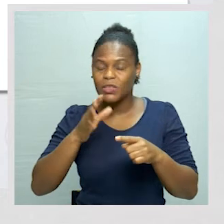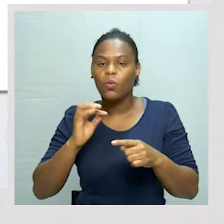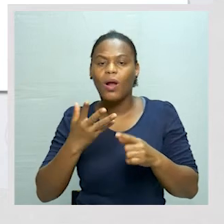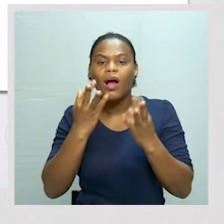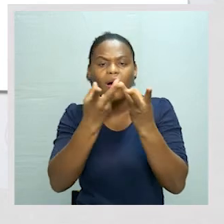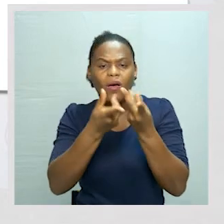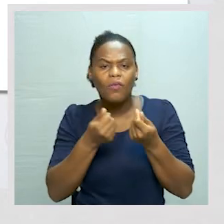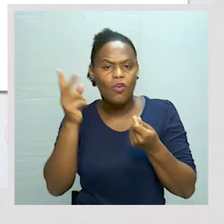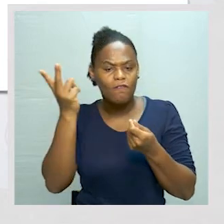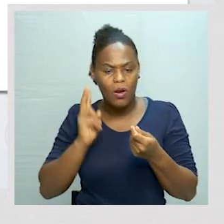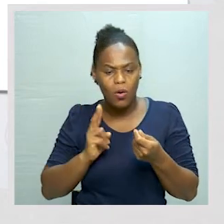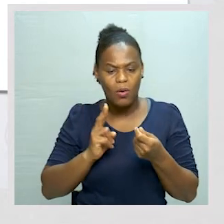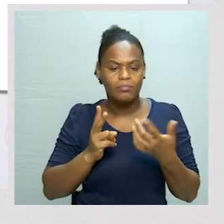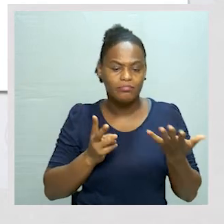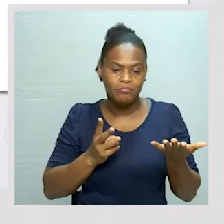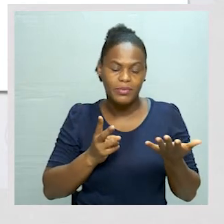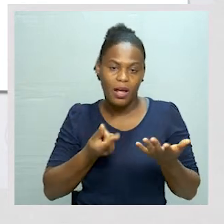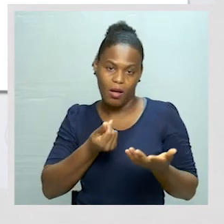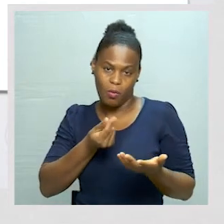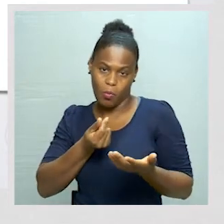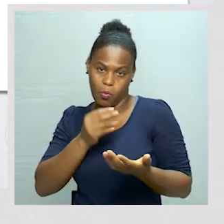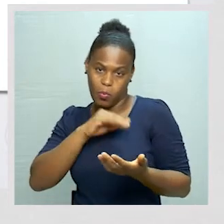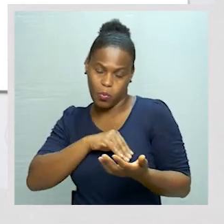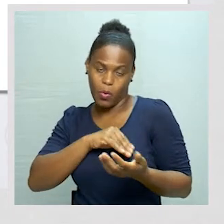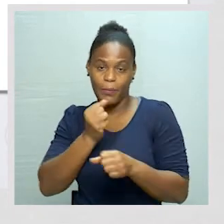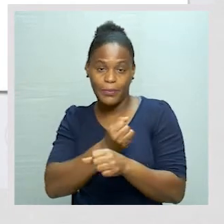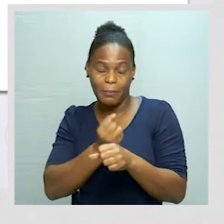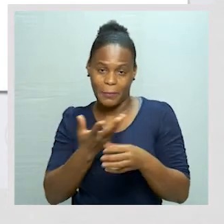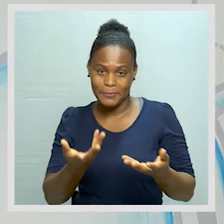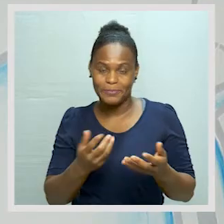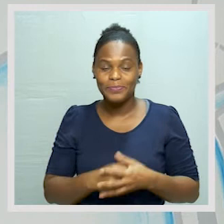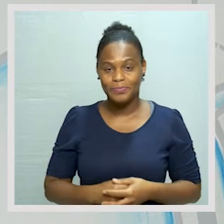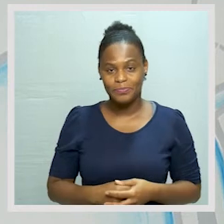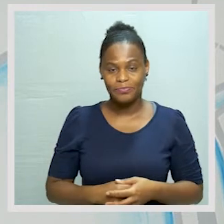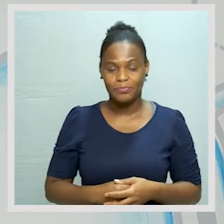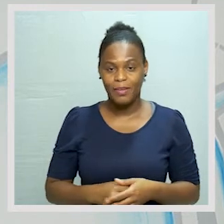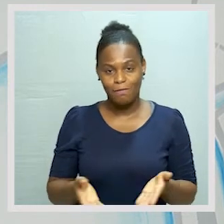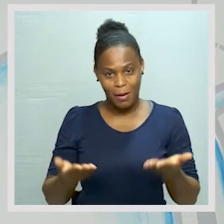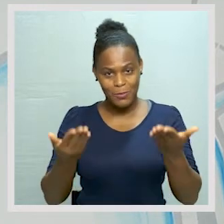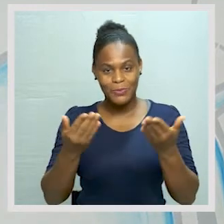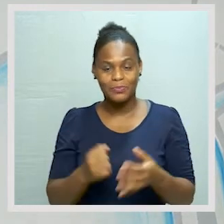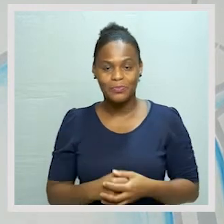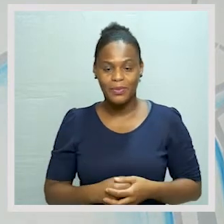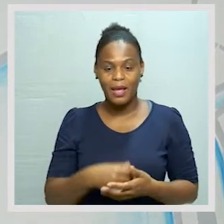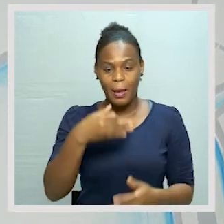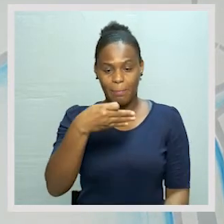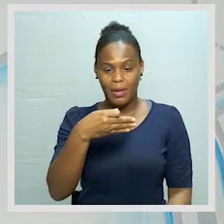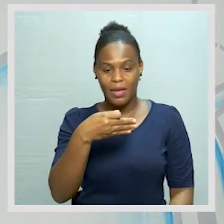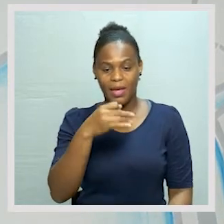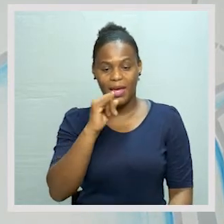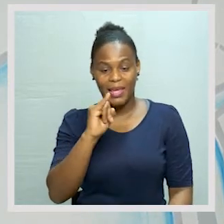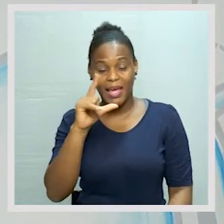valor de A, que é as remunerações do trabalho. Vamos lá. Produto